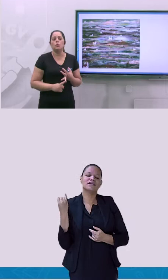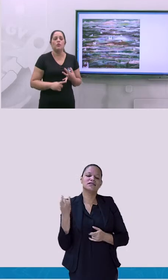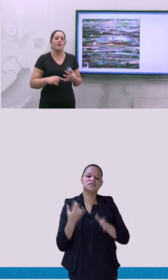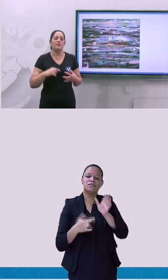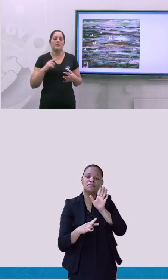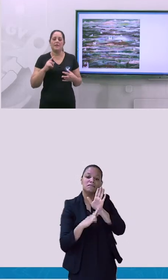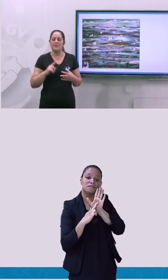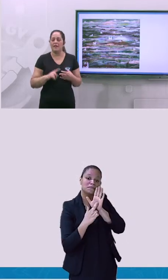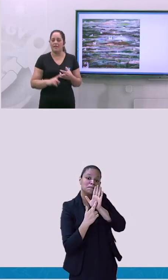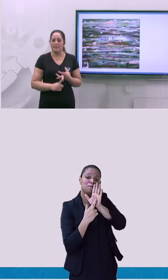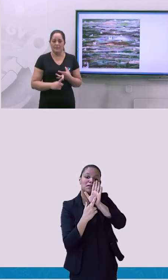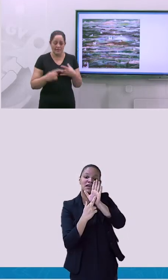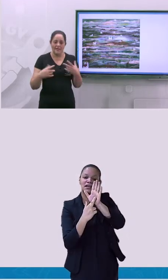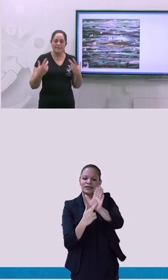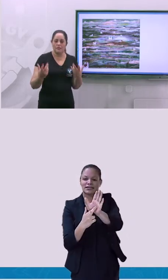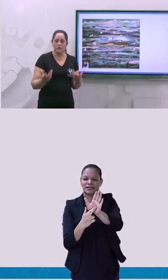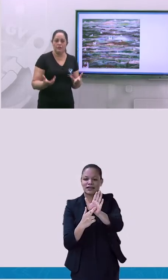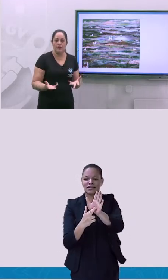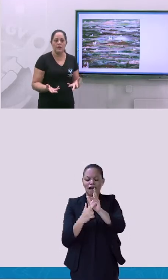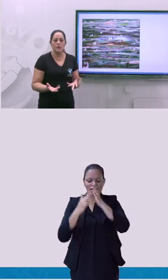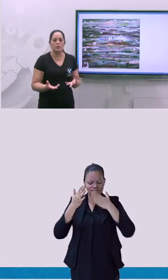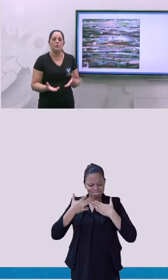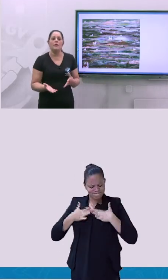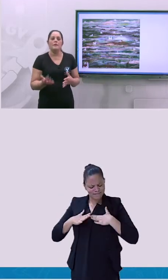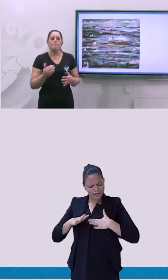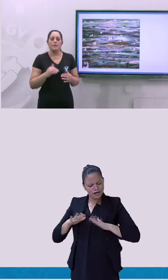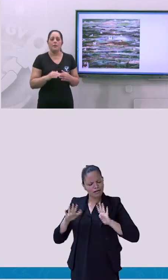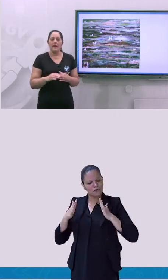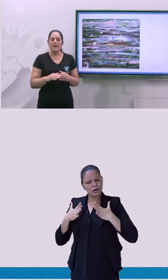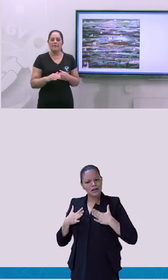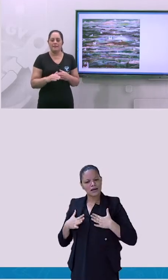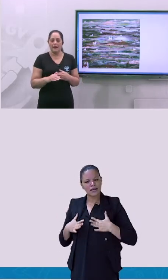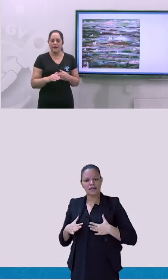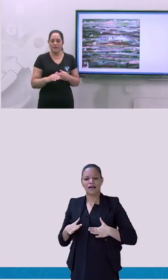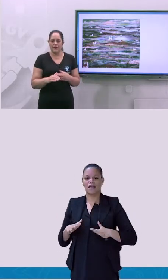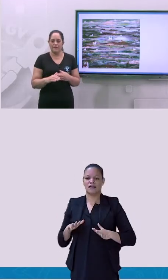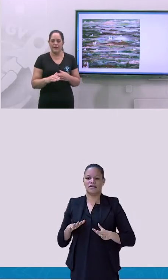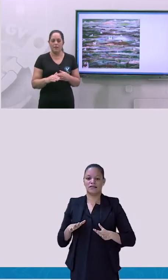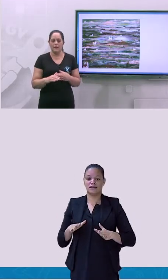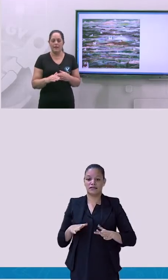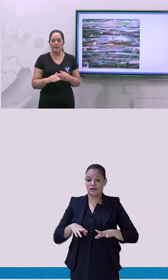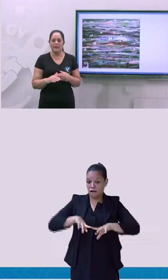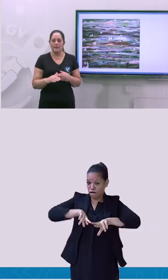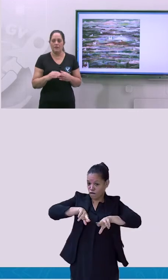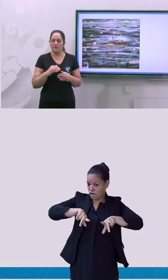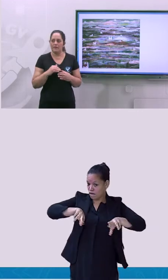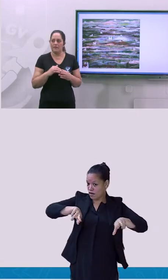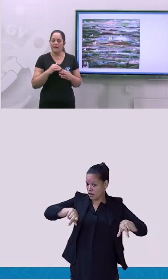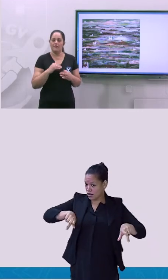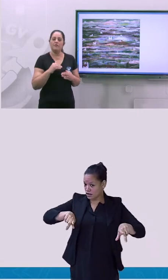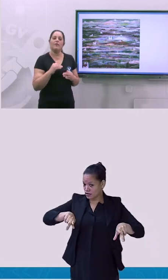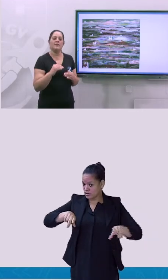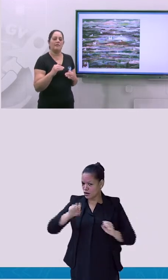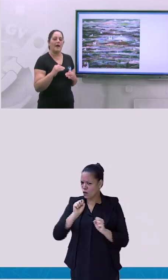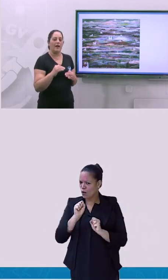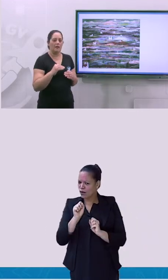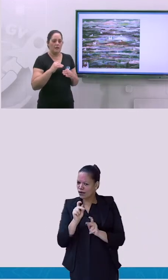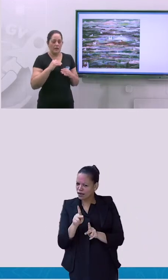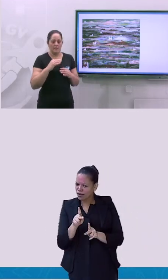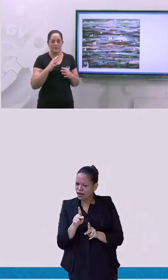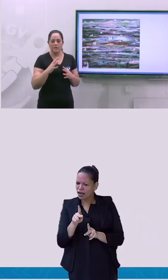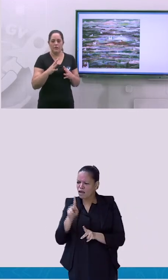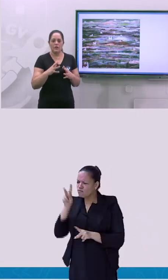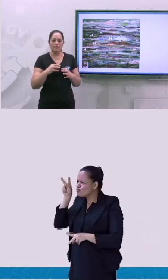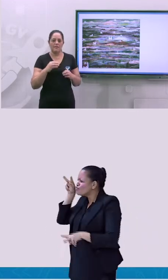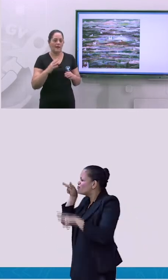tem nuvens, sempre tem sensação de infinito. Então, é essa a diferença da obra dele. Você consegue